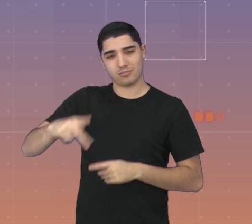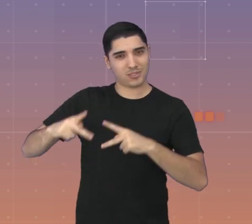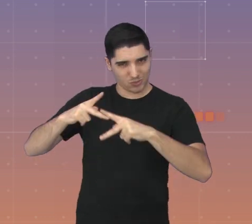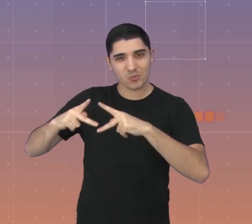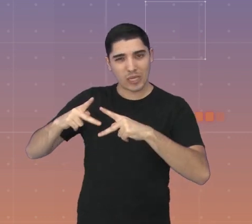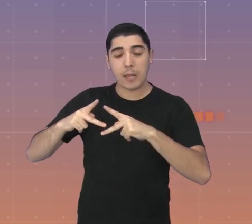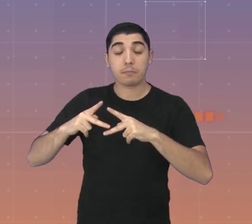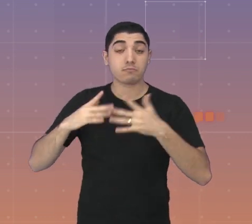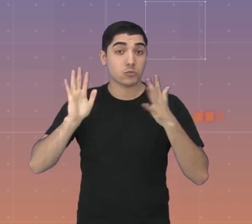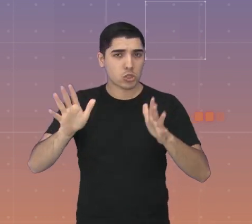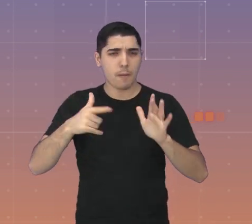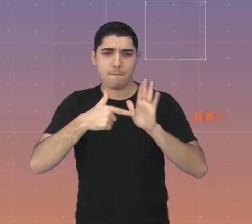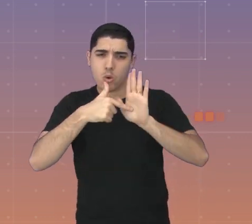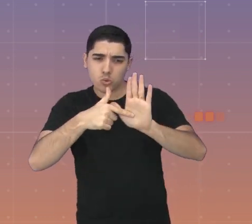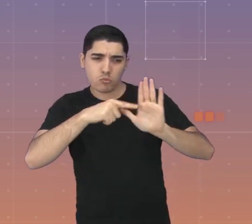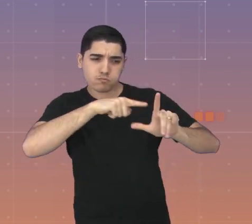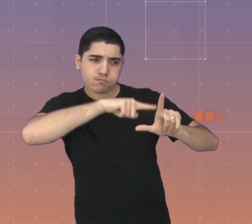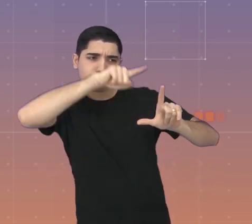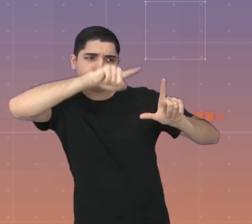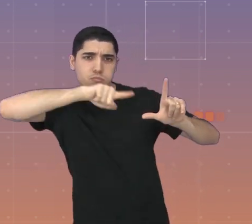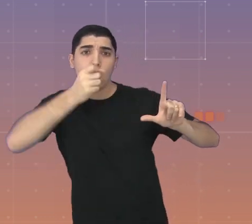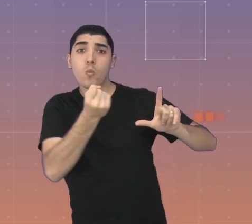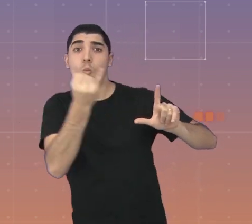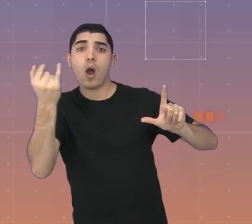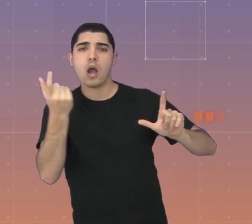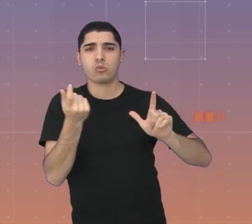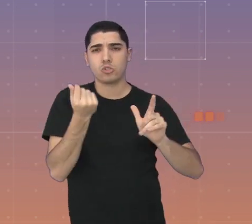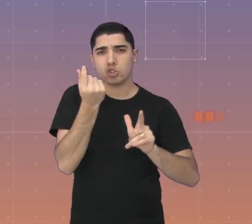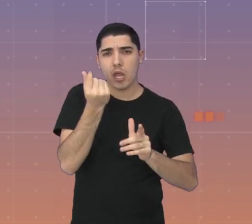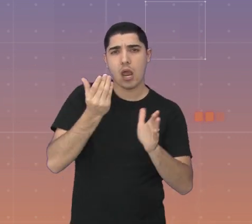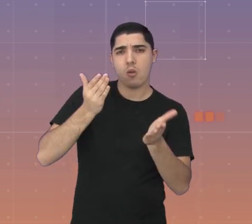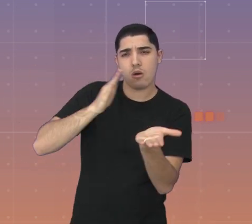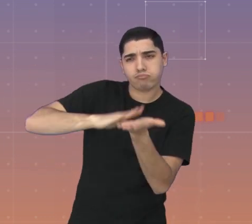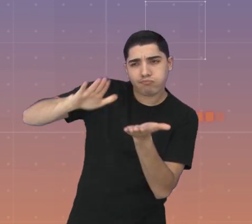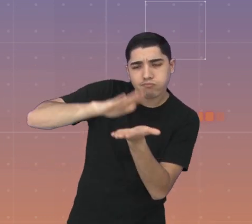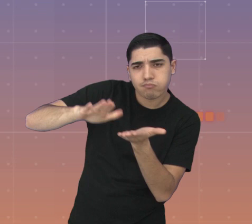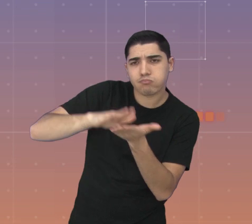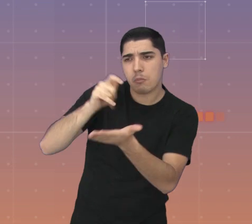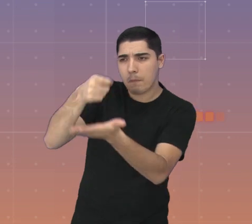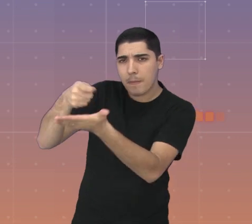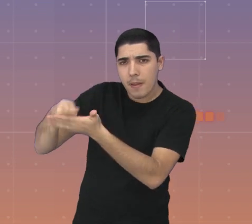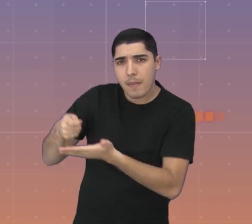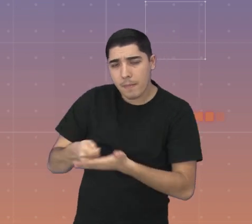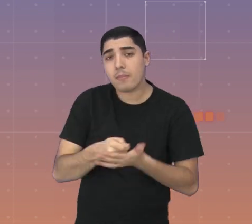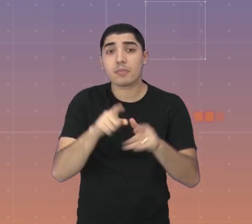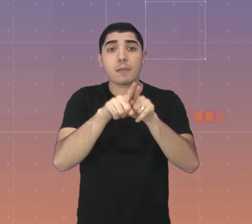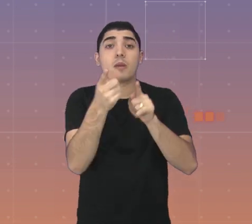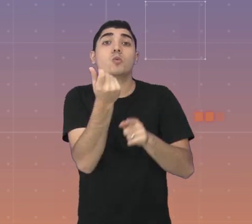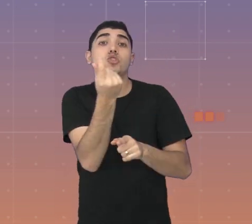encontro, a administração municipal fez um balanço dos gastos e investimentos